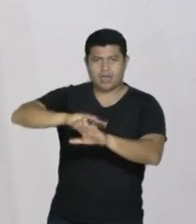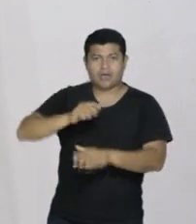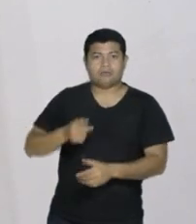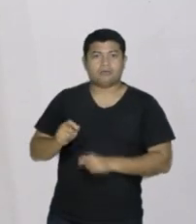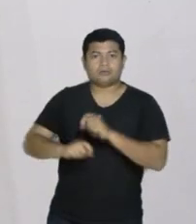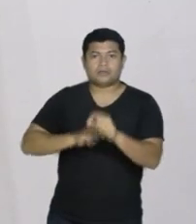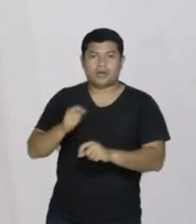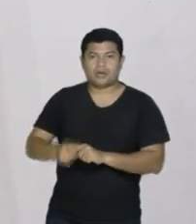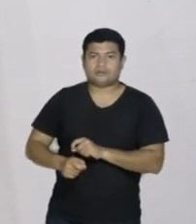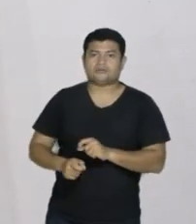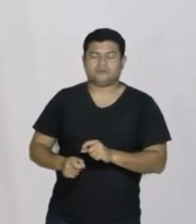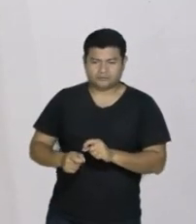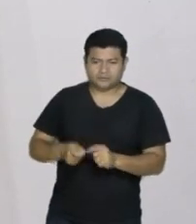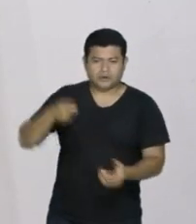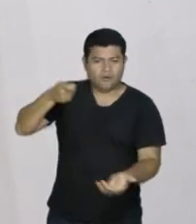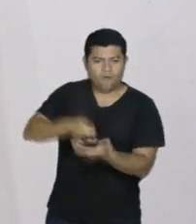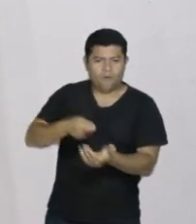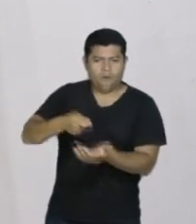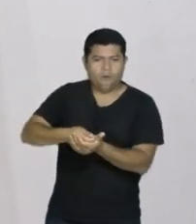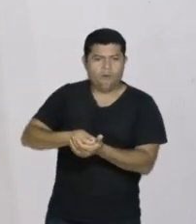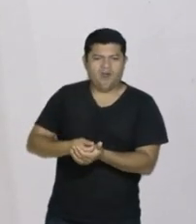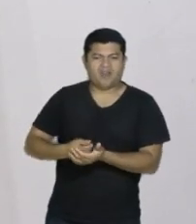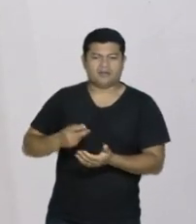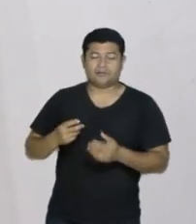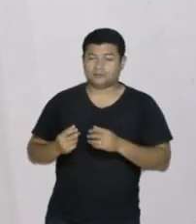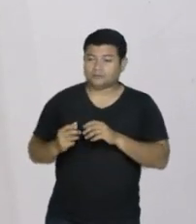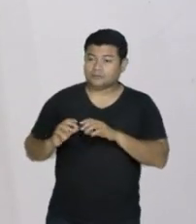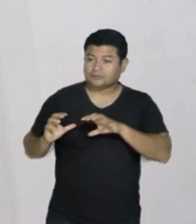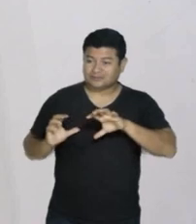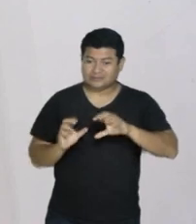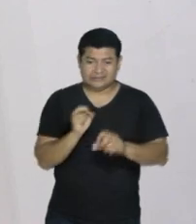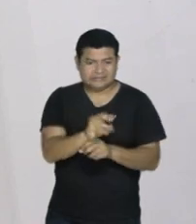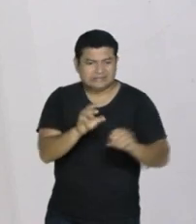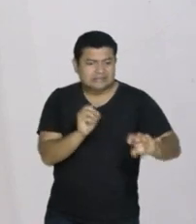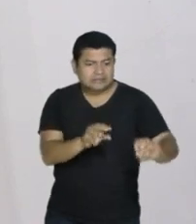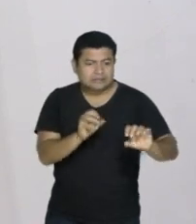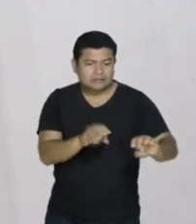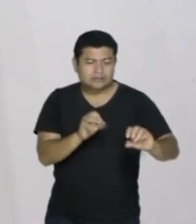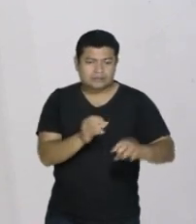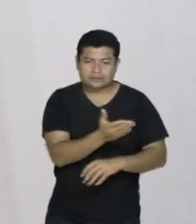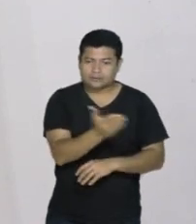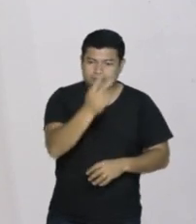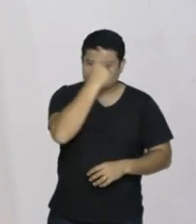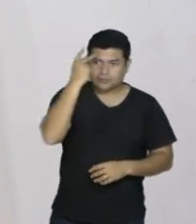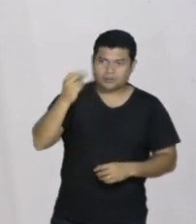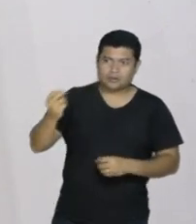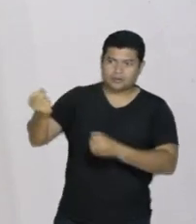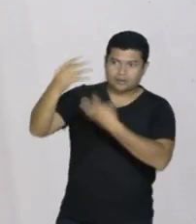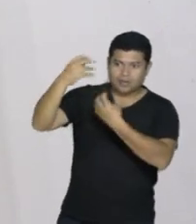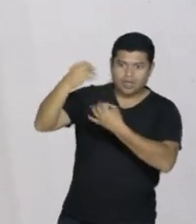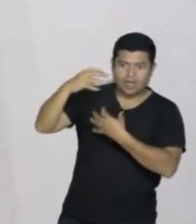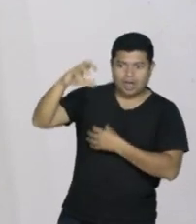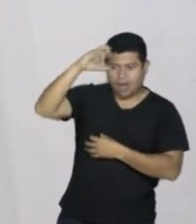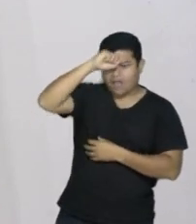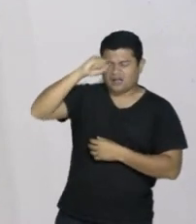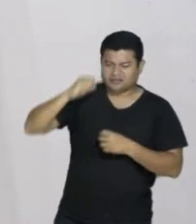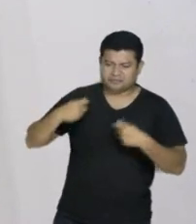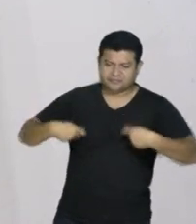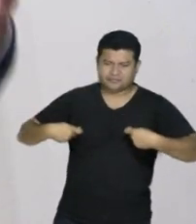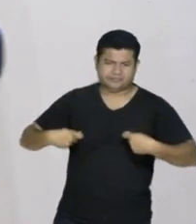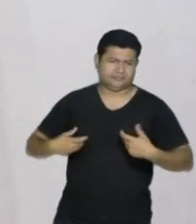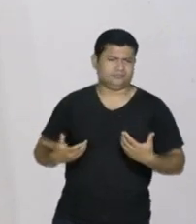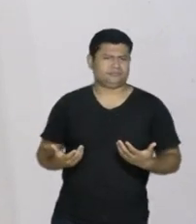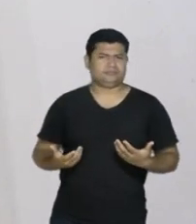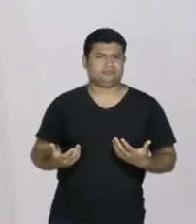na cabeça das pessoas mas tudo isso aqui assim jogado lá ele tá lá escrito não tem uma